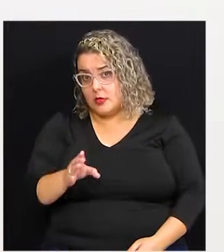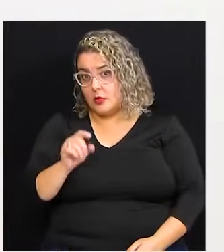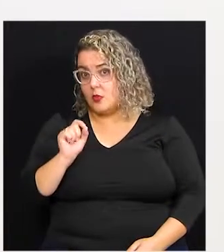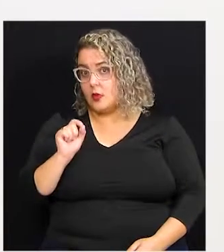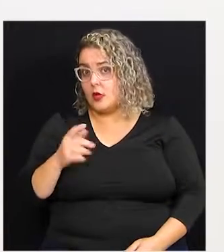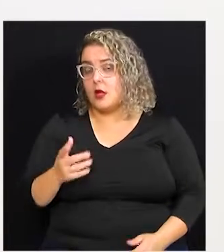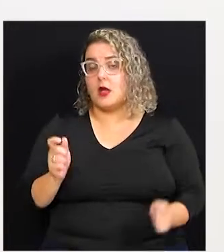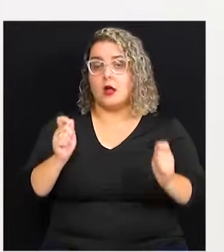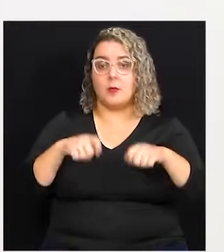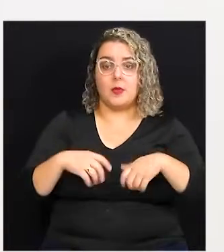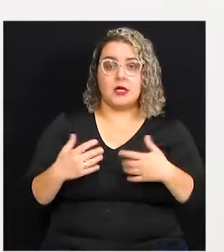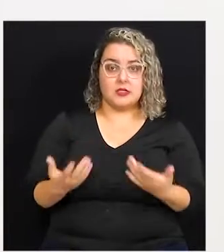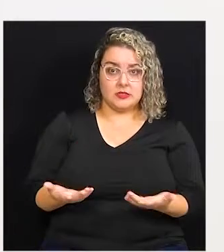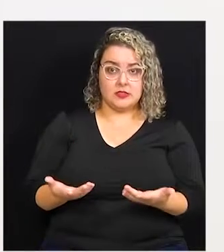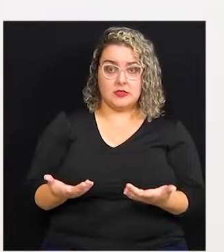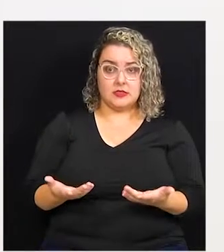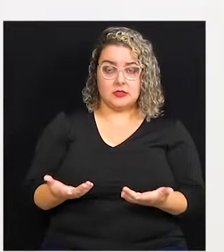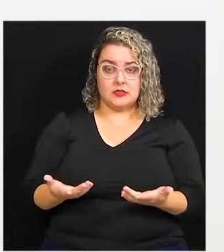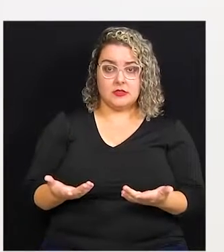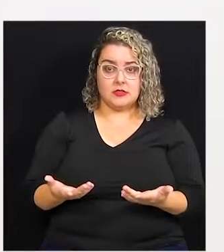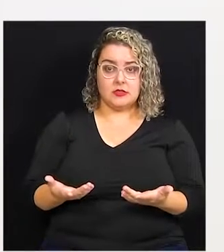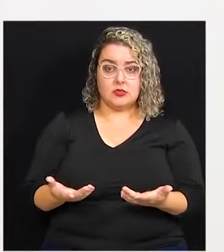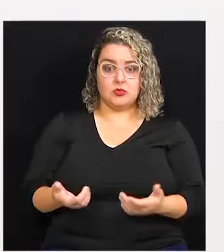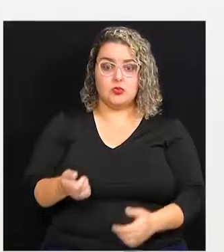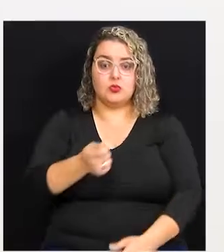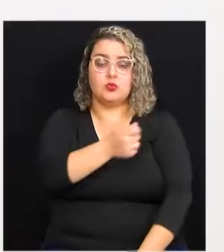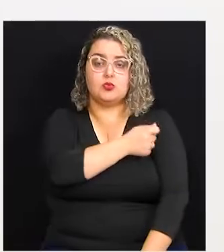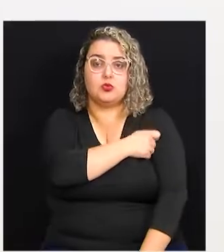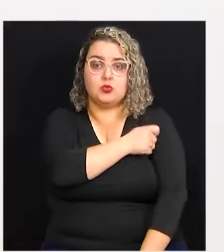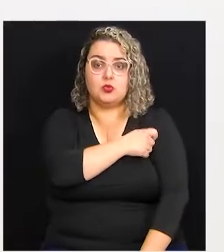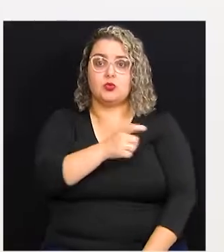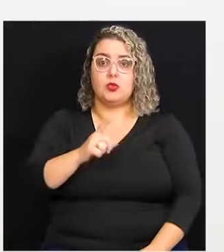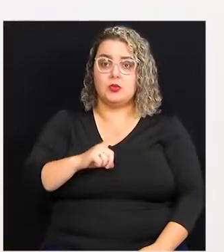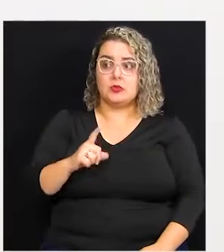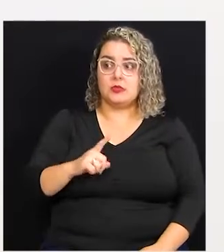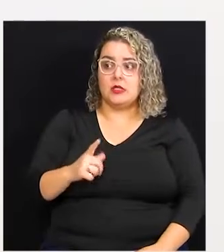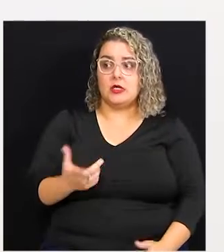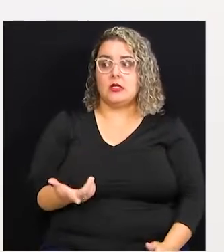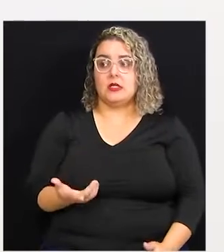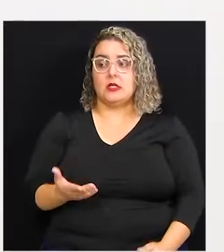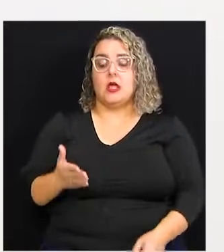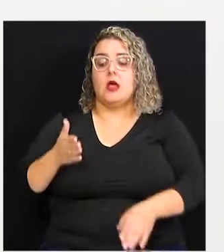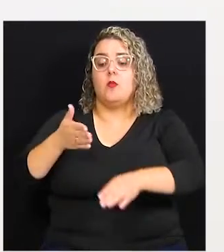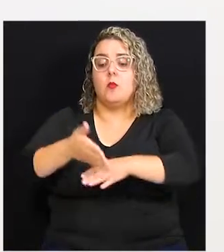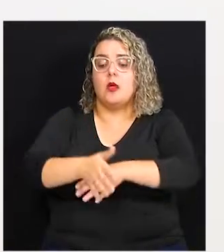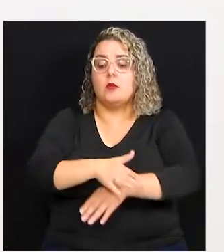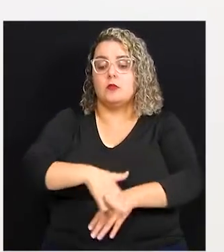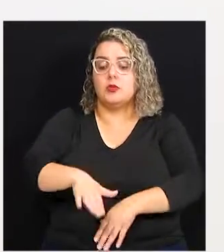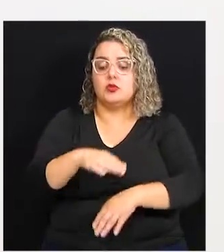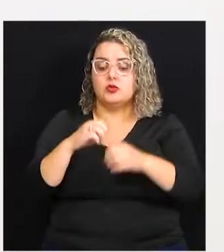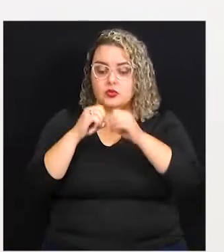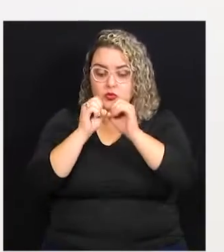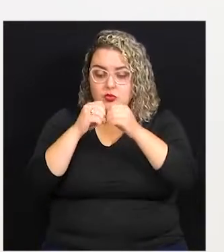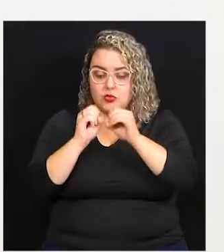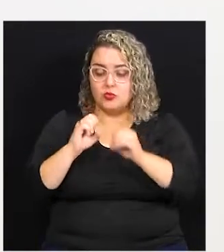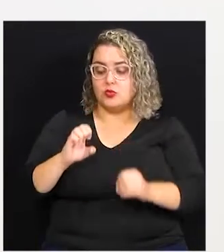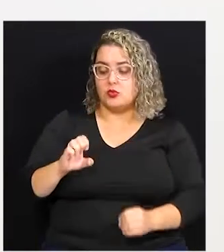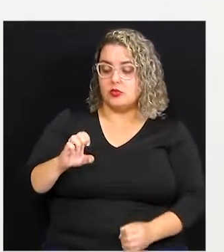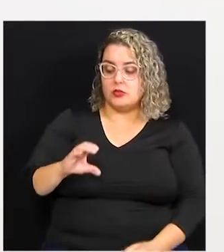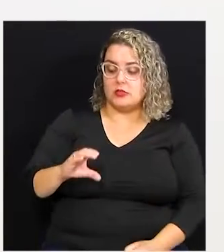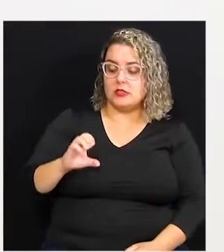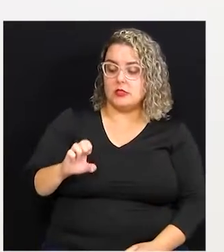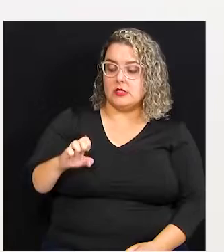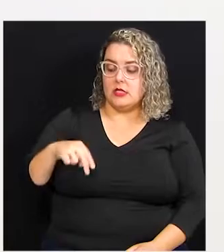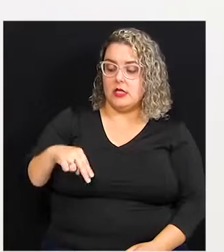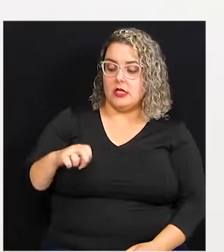é a capacidade dos alunos terem imersão nesses laboratórios do CNPEM.